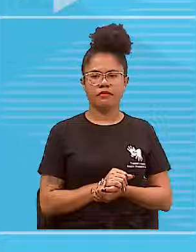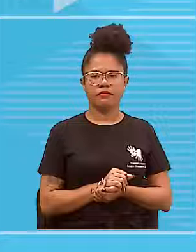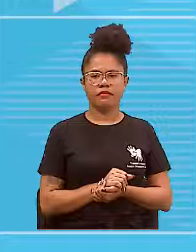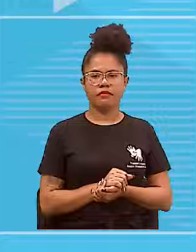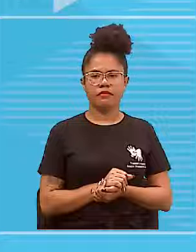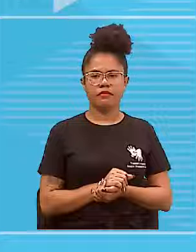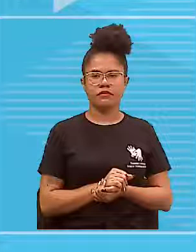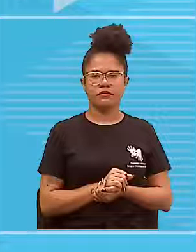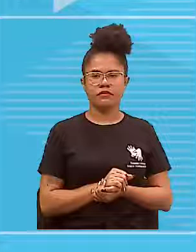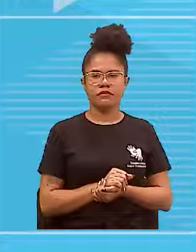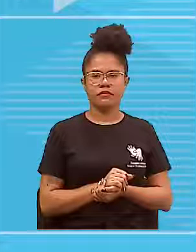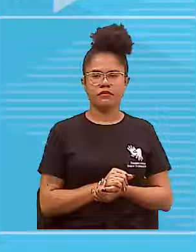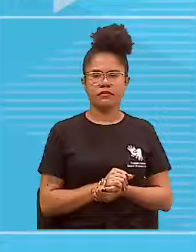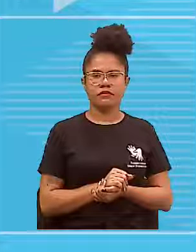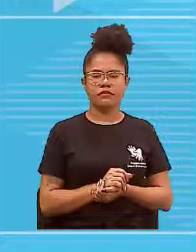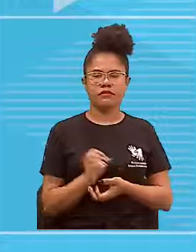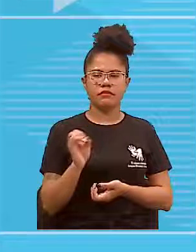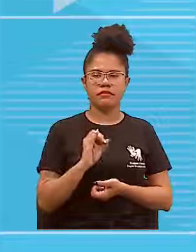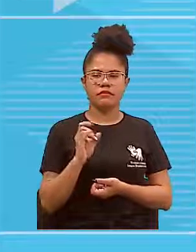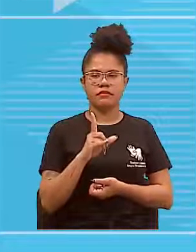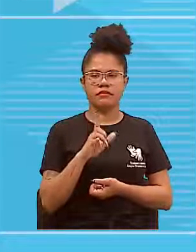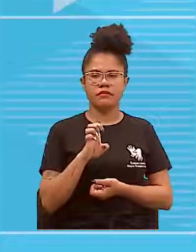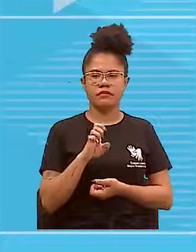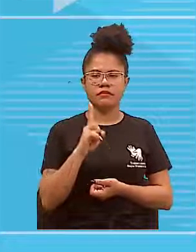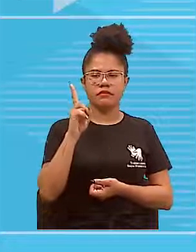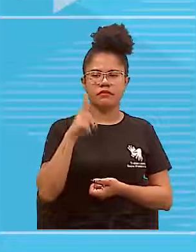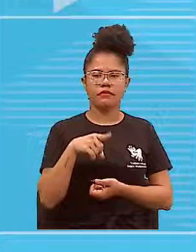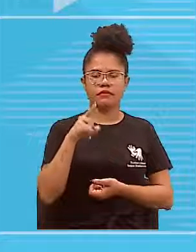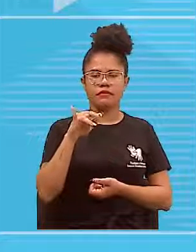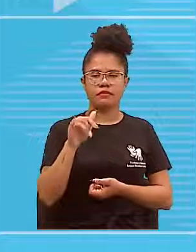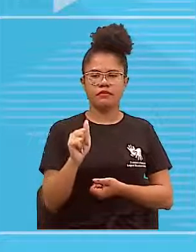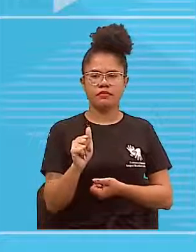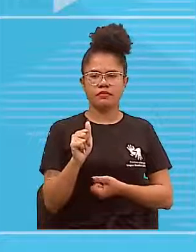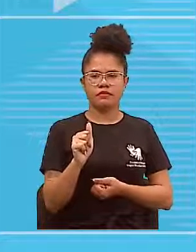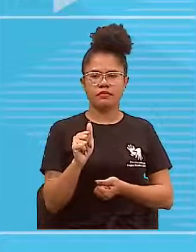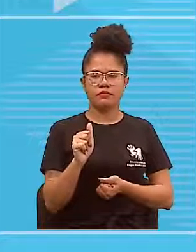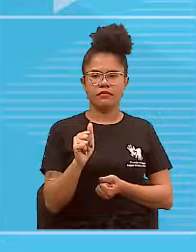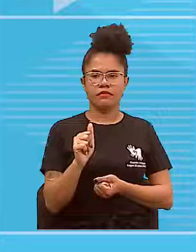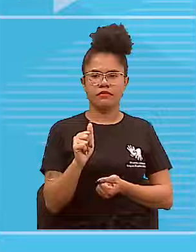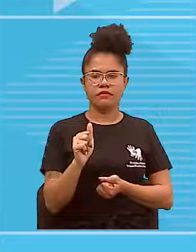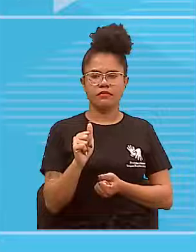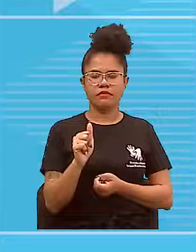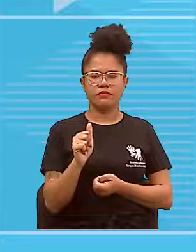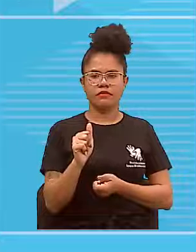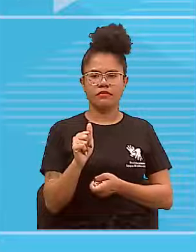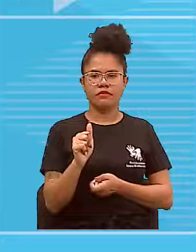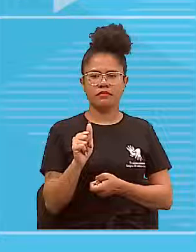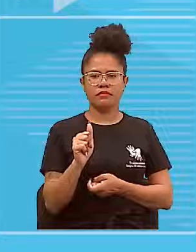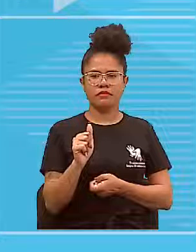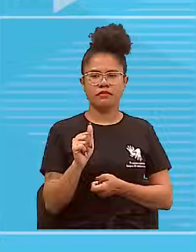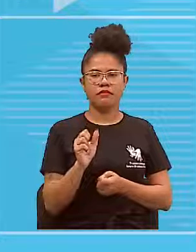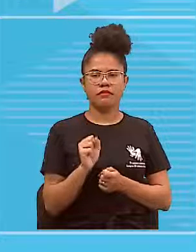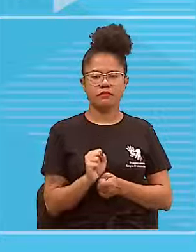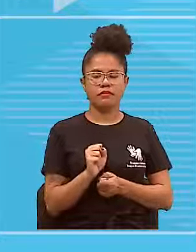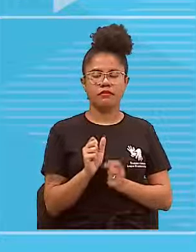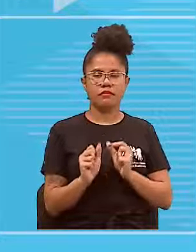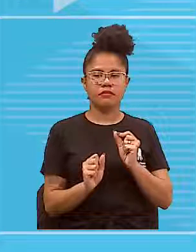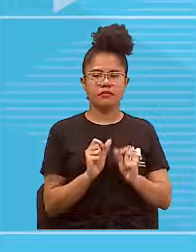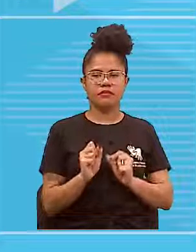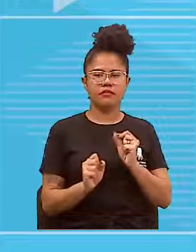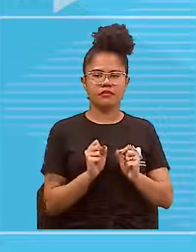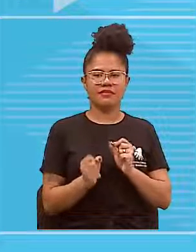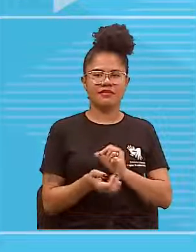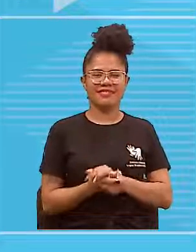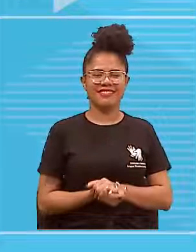Certo? Leia Souza. Ela pode ser manipulativa. Posso manipular dados para poder tomar uma decisão